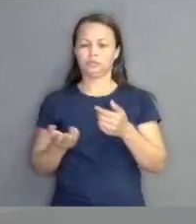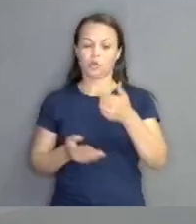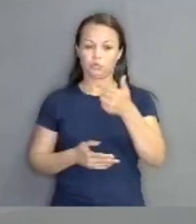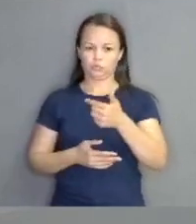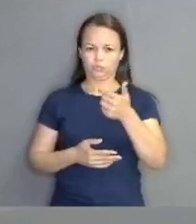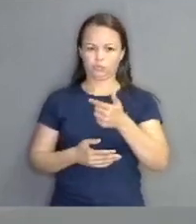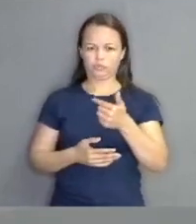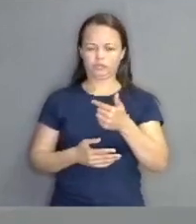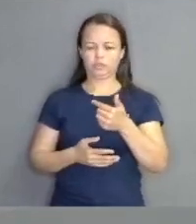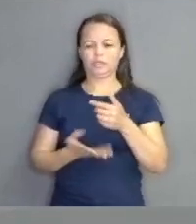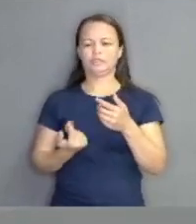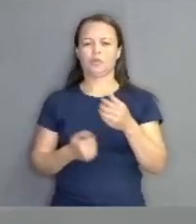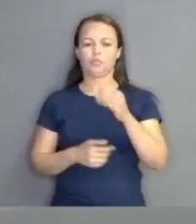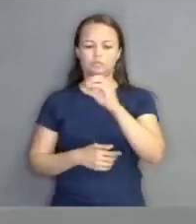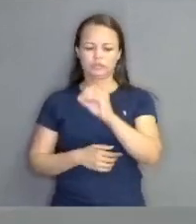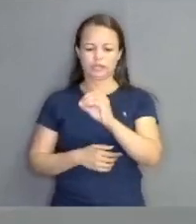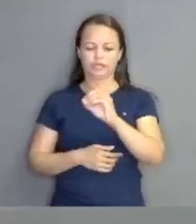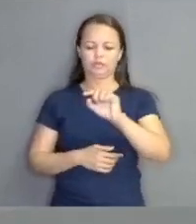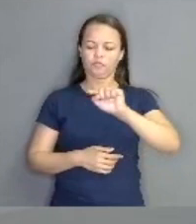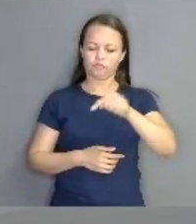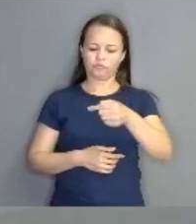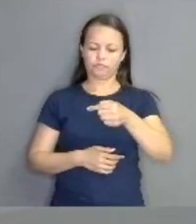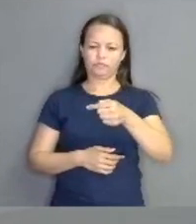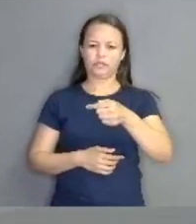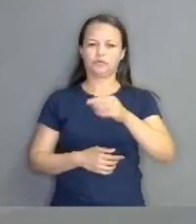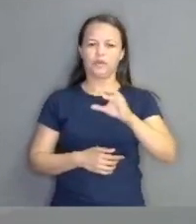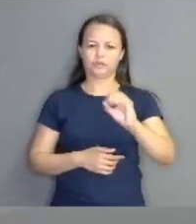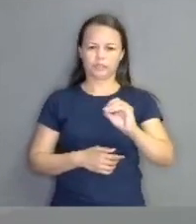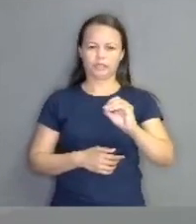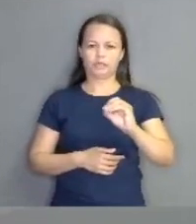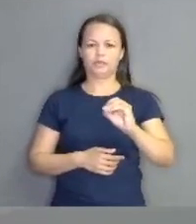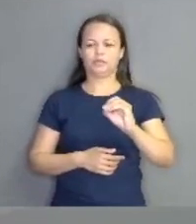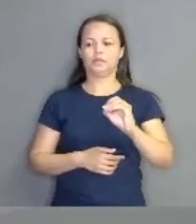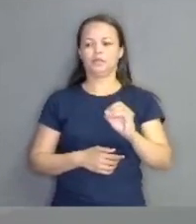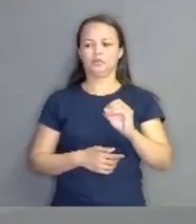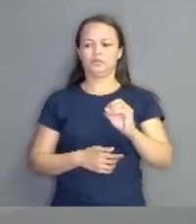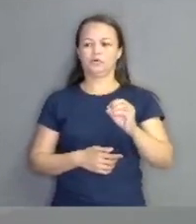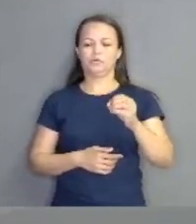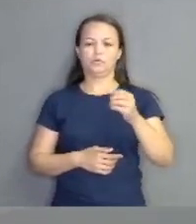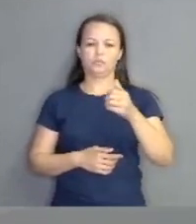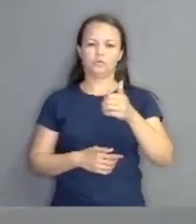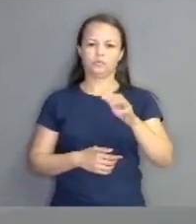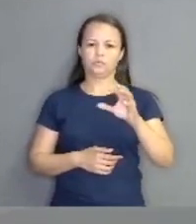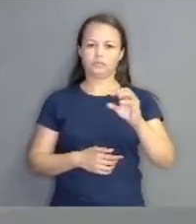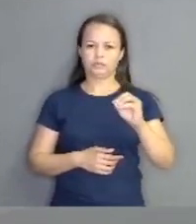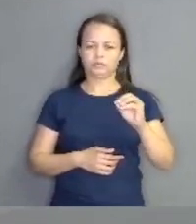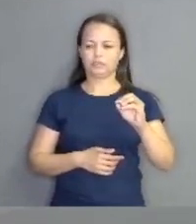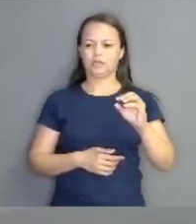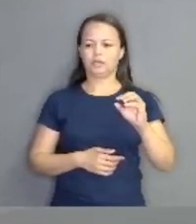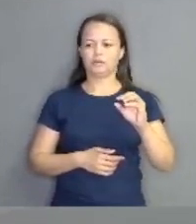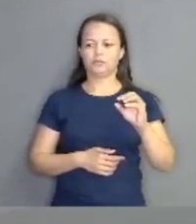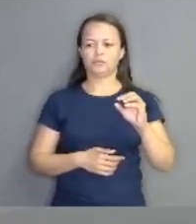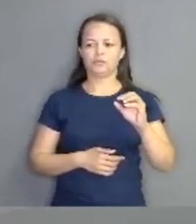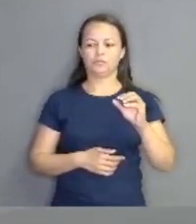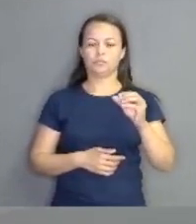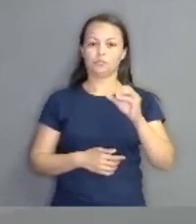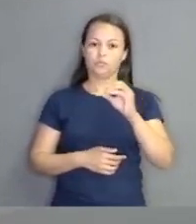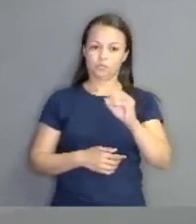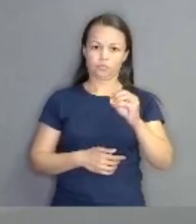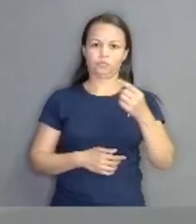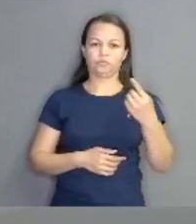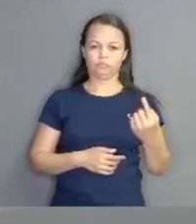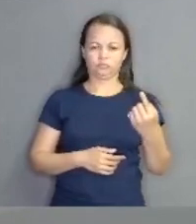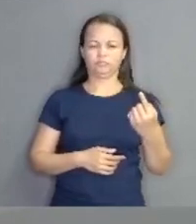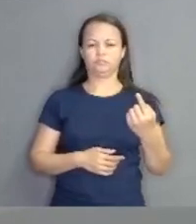2. Então, 0,0 centésimo. Ok? 0,01 centésimo.